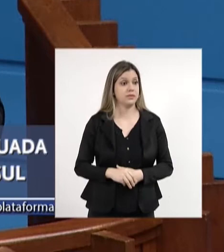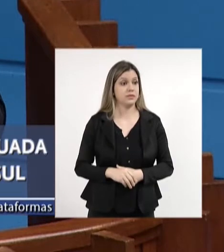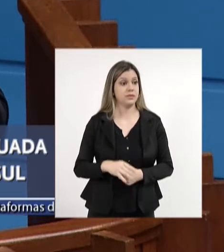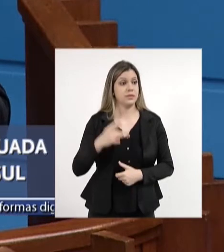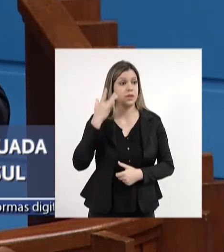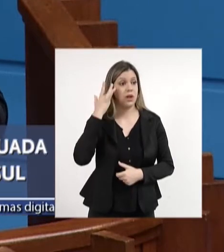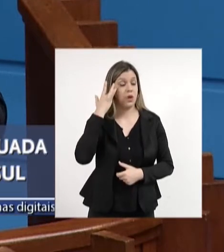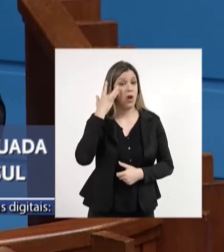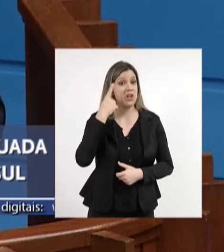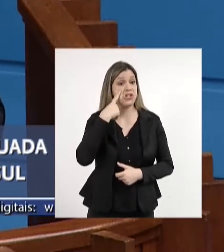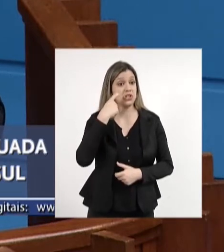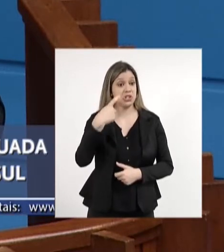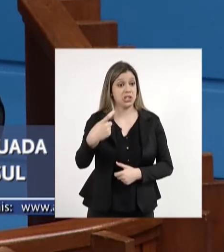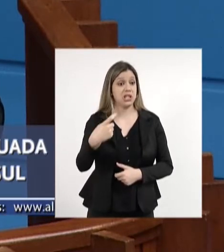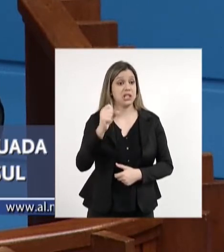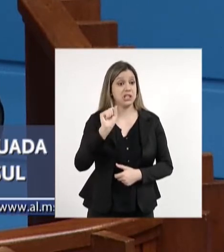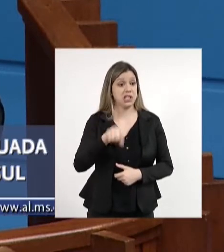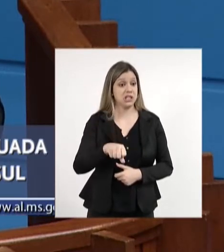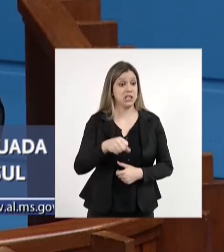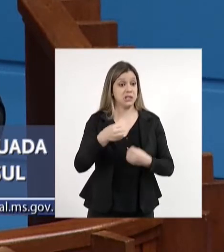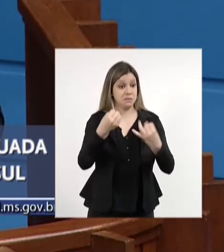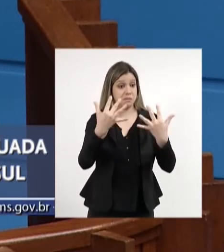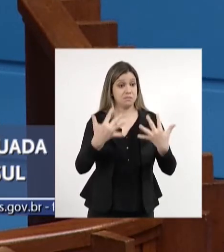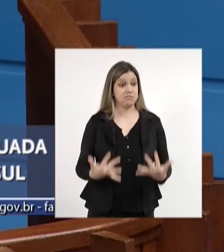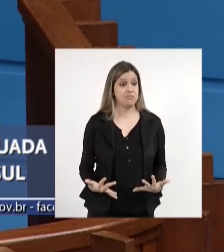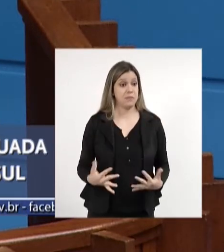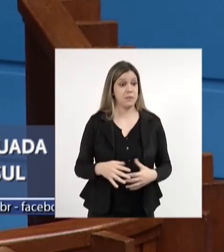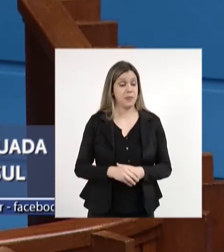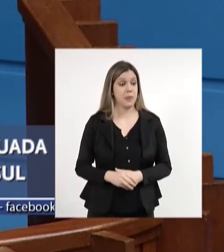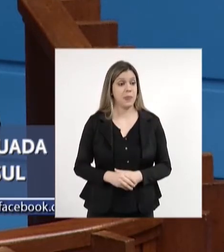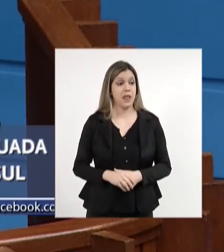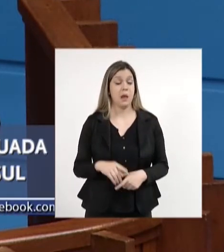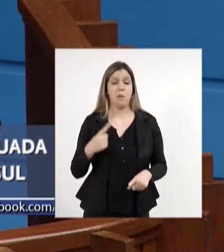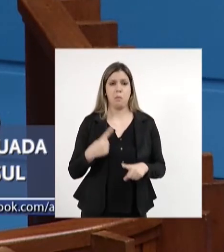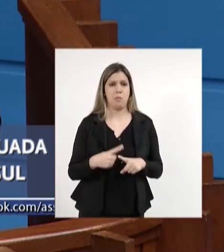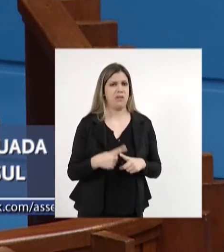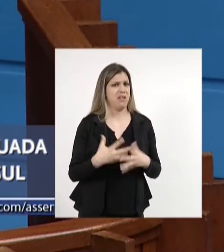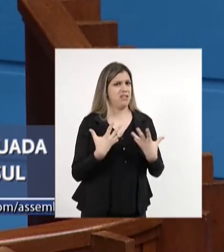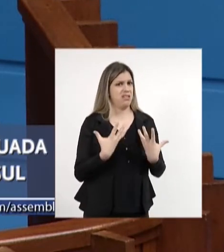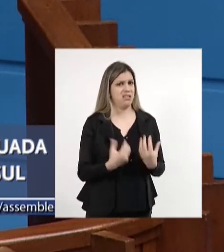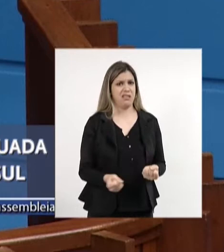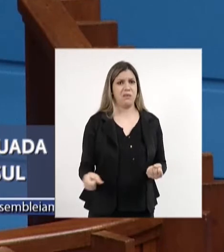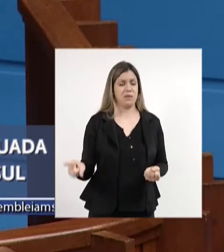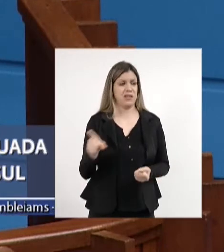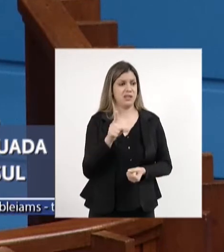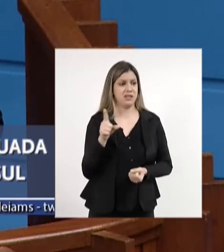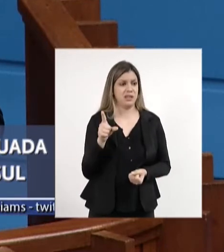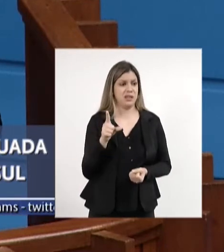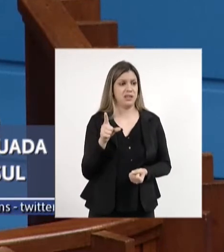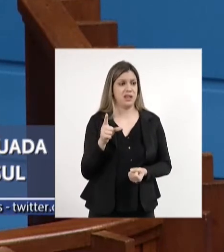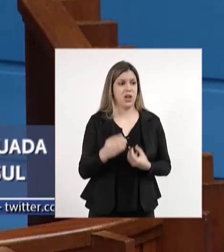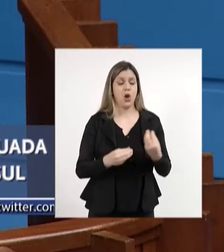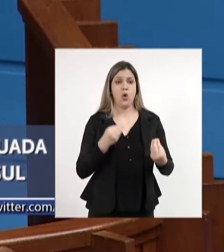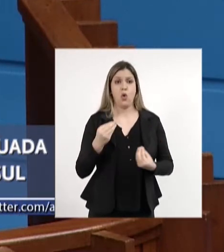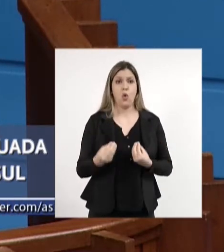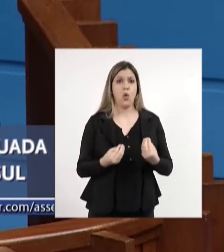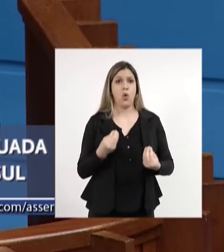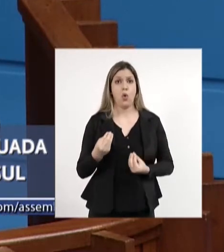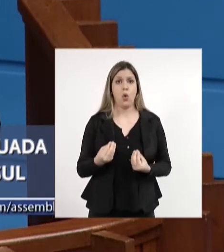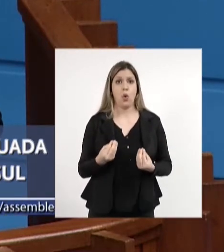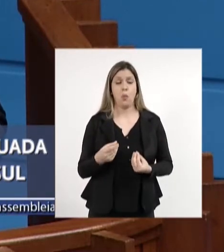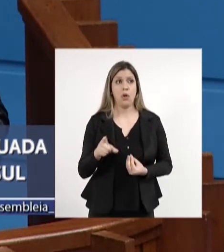interessante expor, porque é inadmissível o descumprimento de decisão judicial, é inadmissível